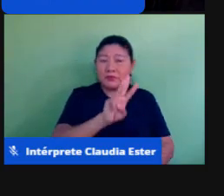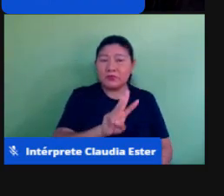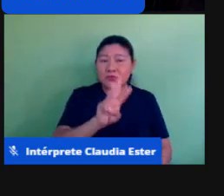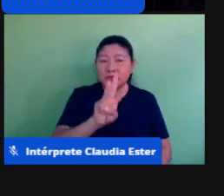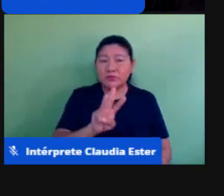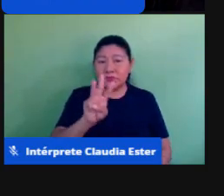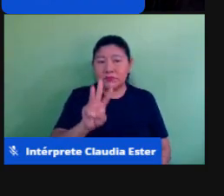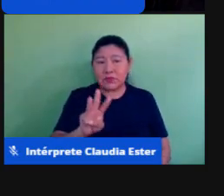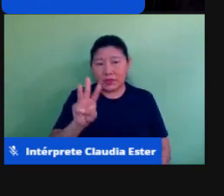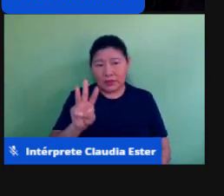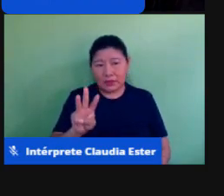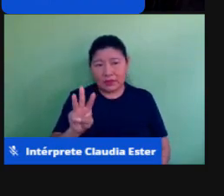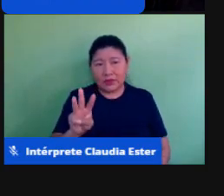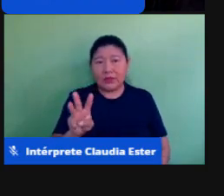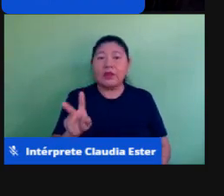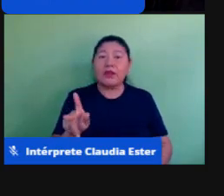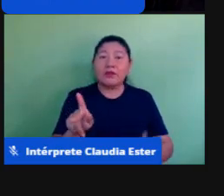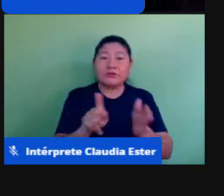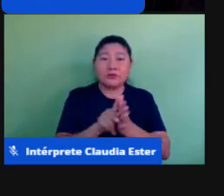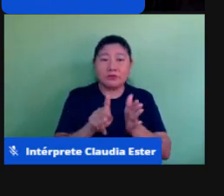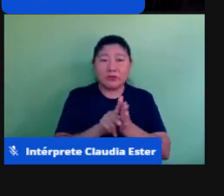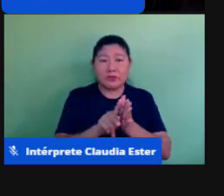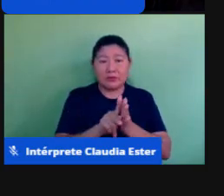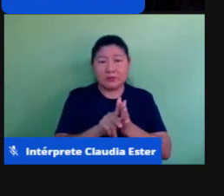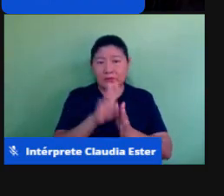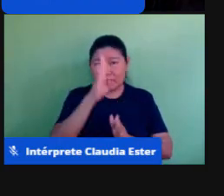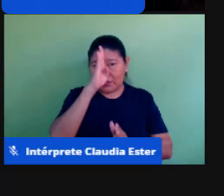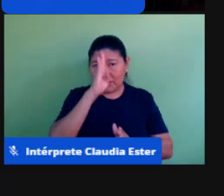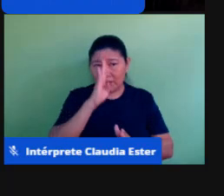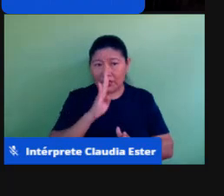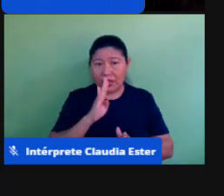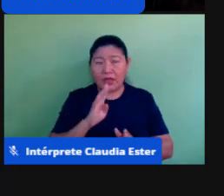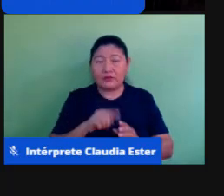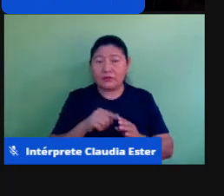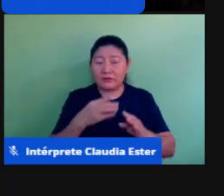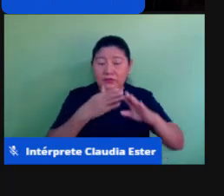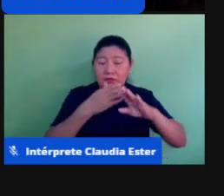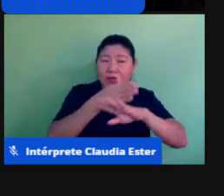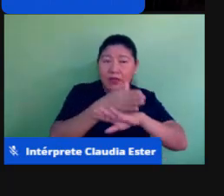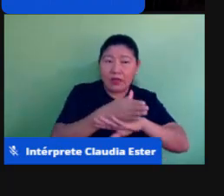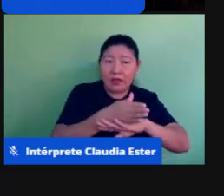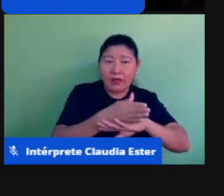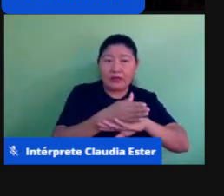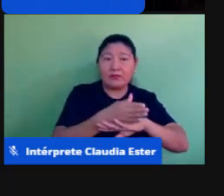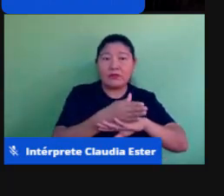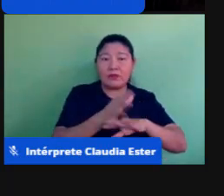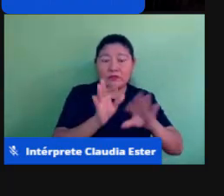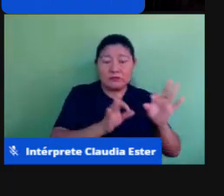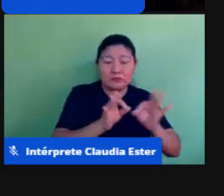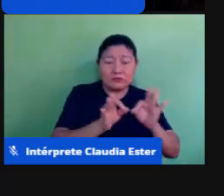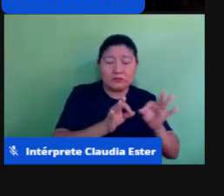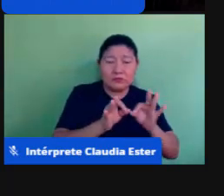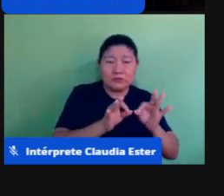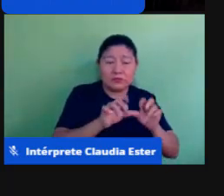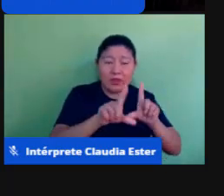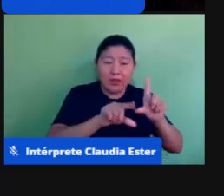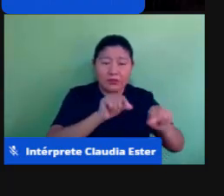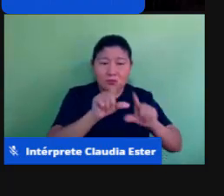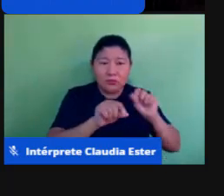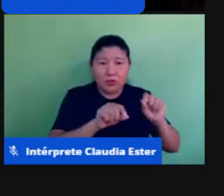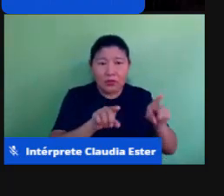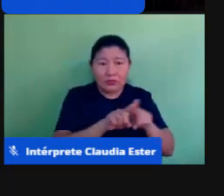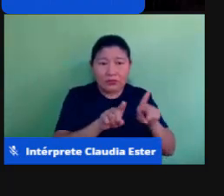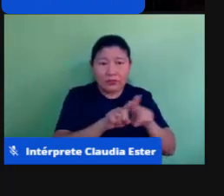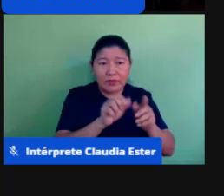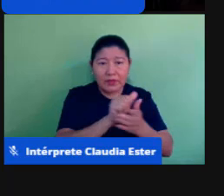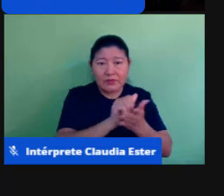Worksheets é um site totalmente gratuito, onde você consegue montar as atividades. E o mais legal,